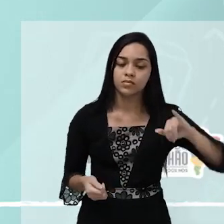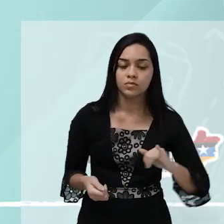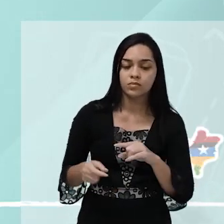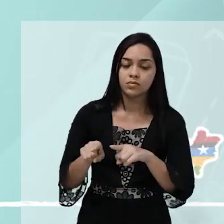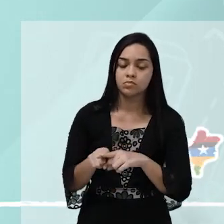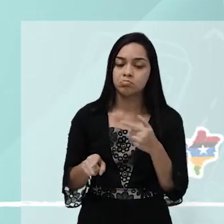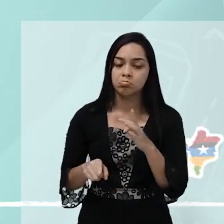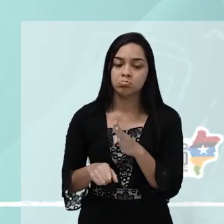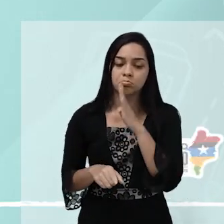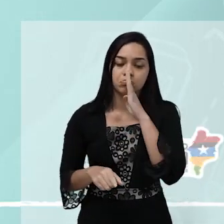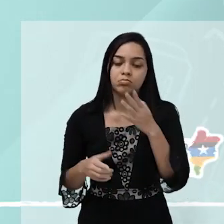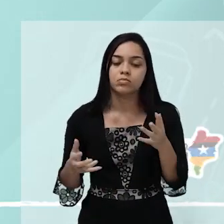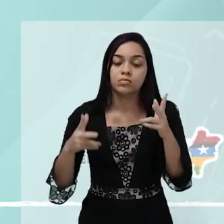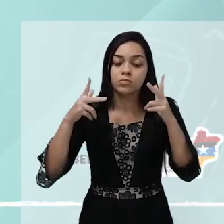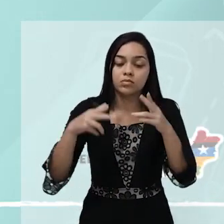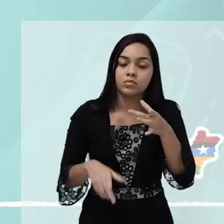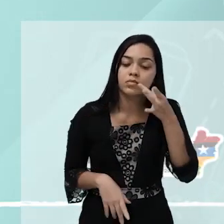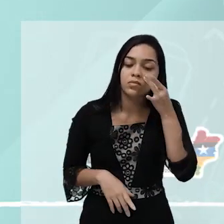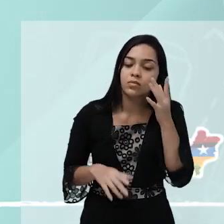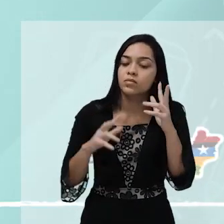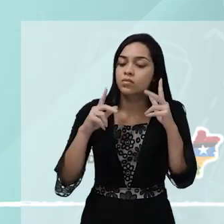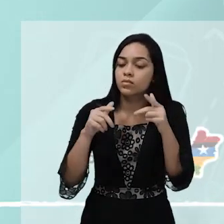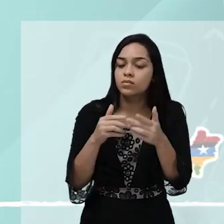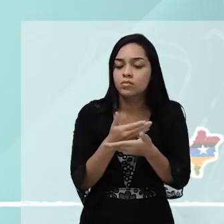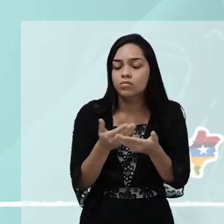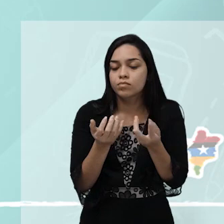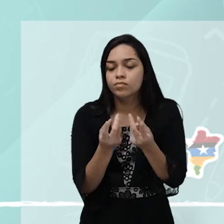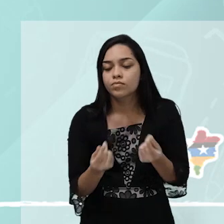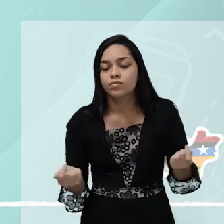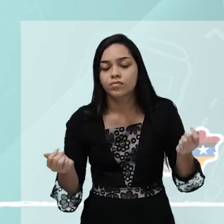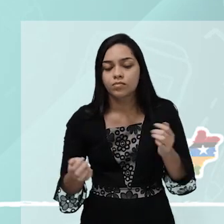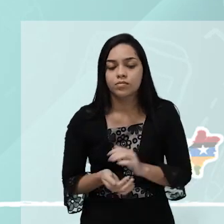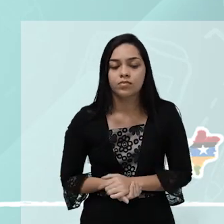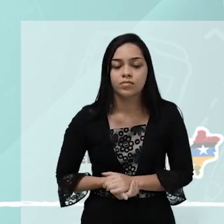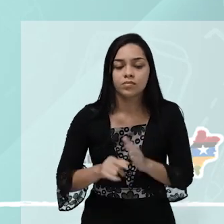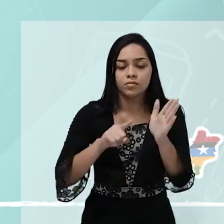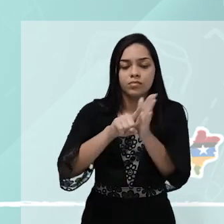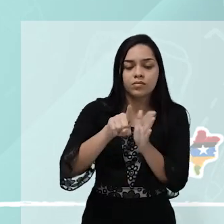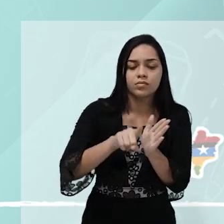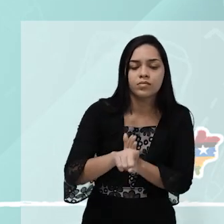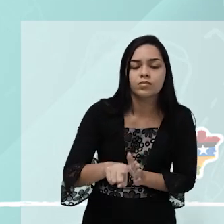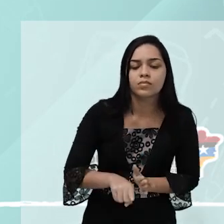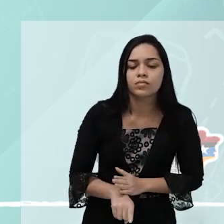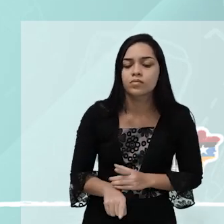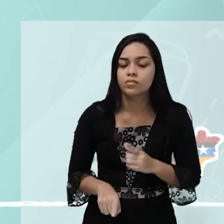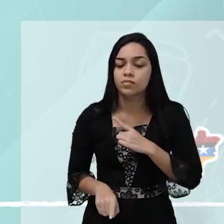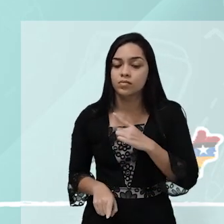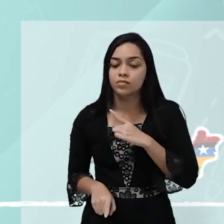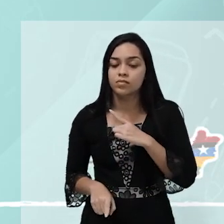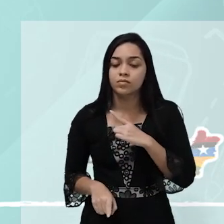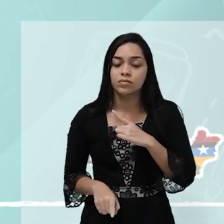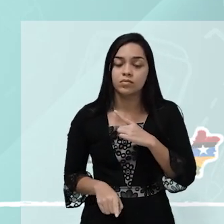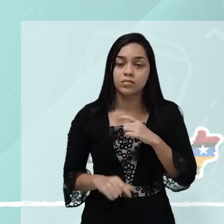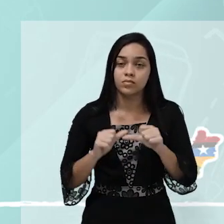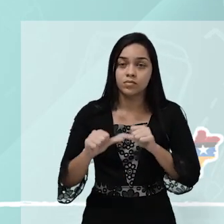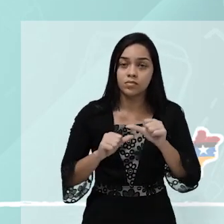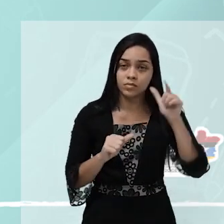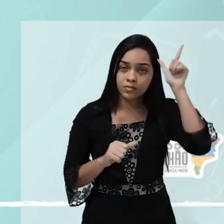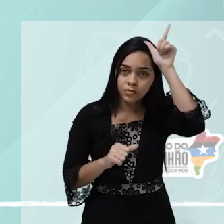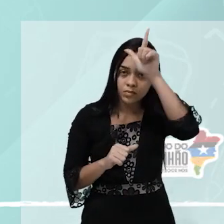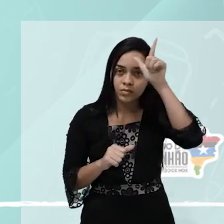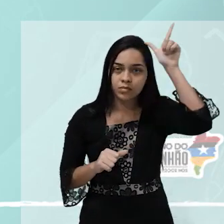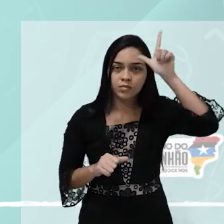sem contestações, é com o humanismo que tudo começa a ruir. Os questionamentos e as contestações que vieram junto com a